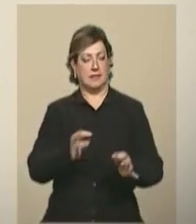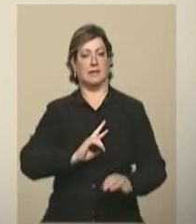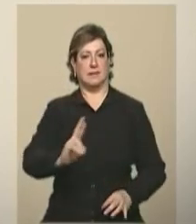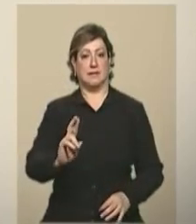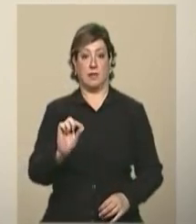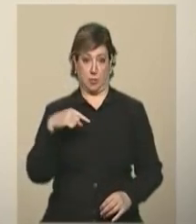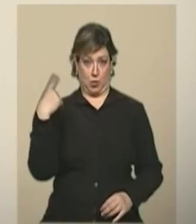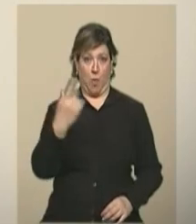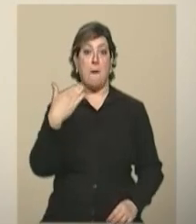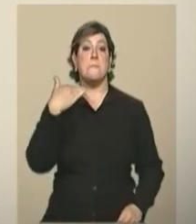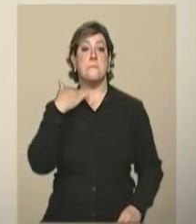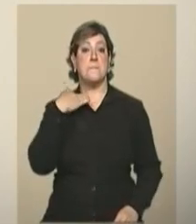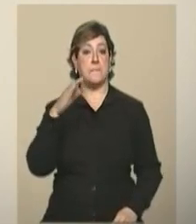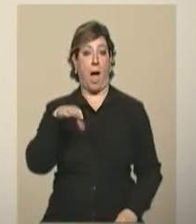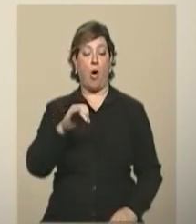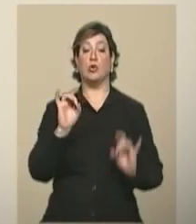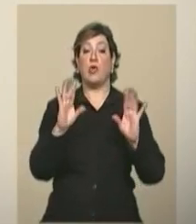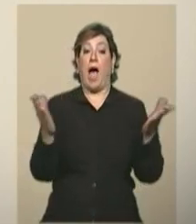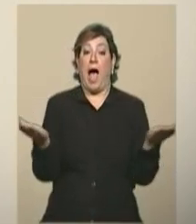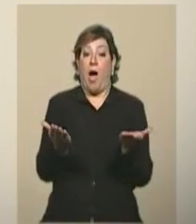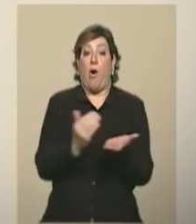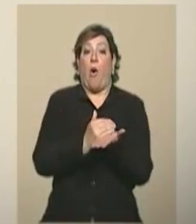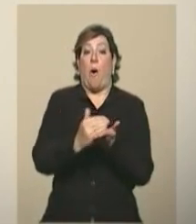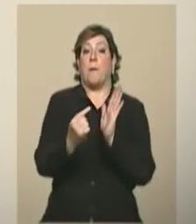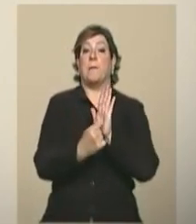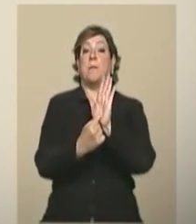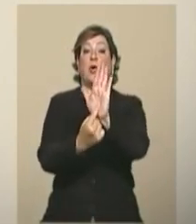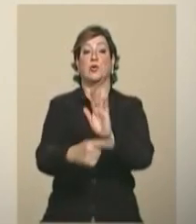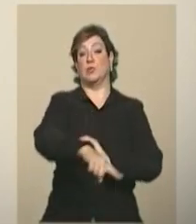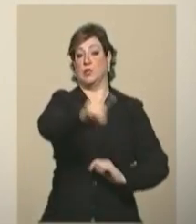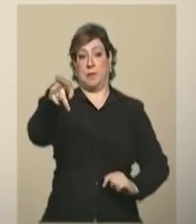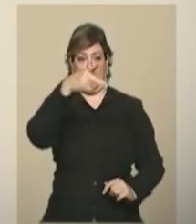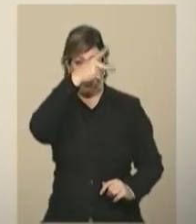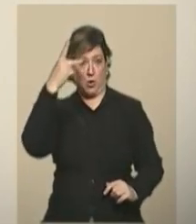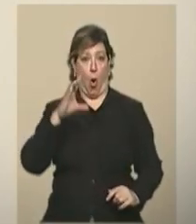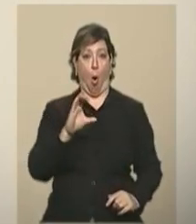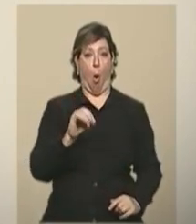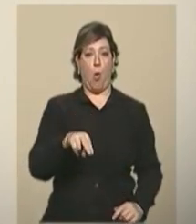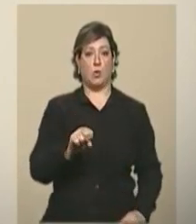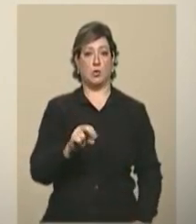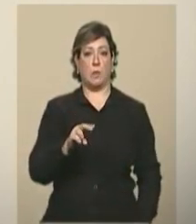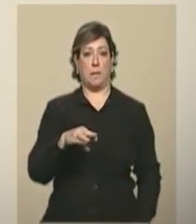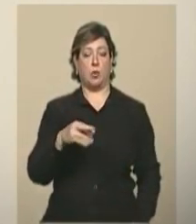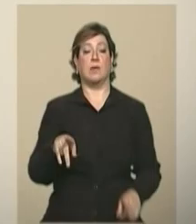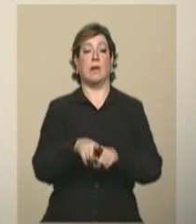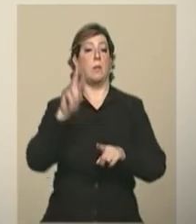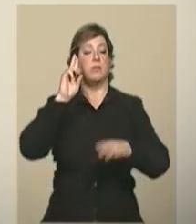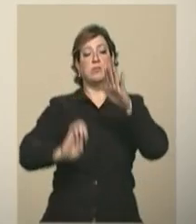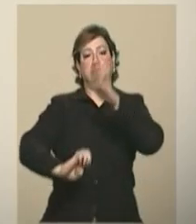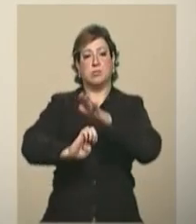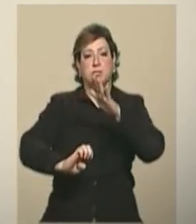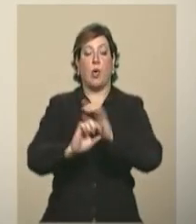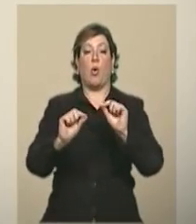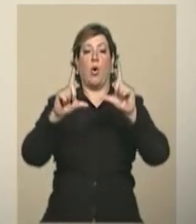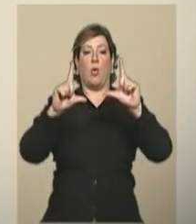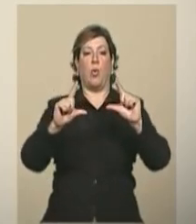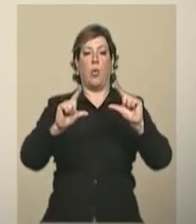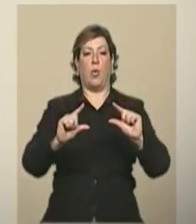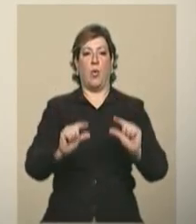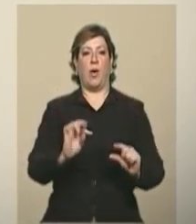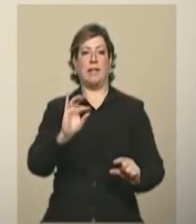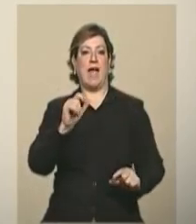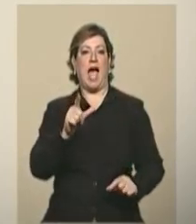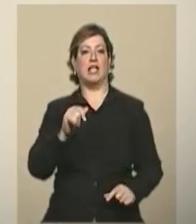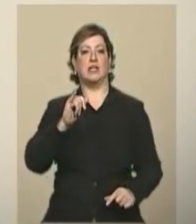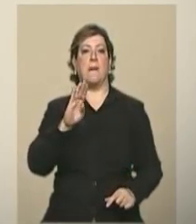só agora começaram a repassar para os consumidores e para os empresários a redução da taxa básica